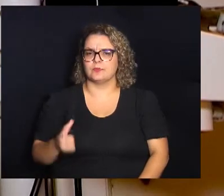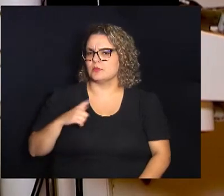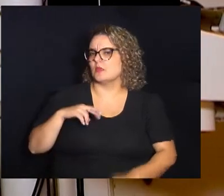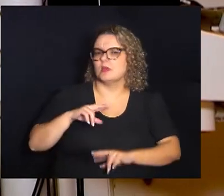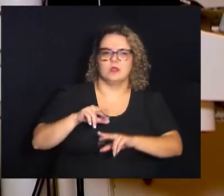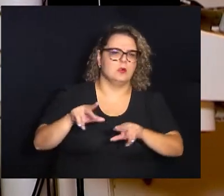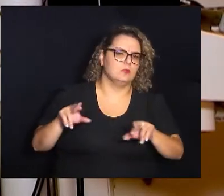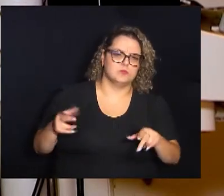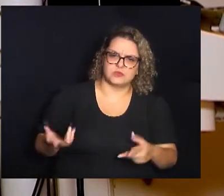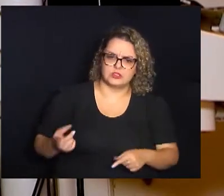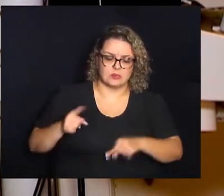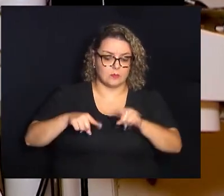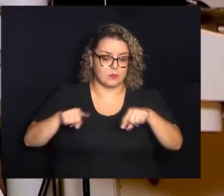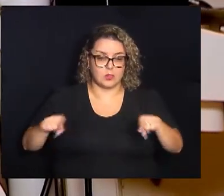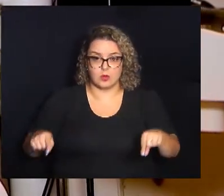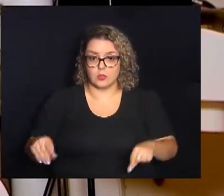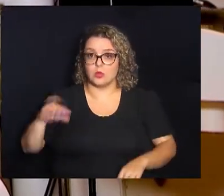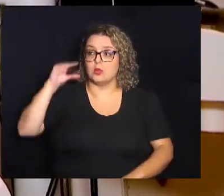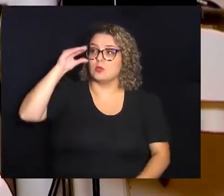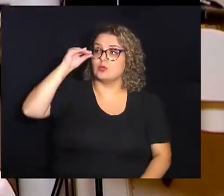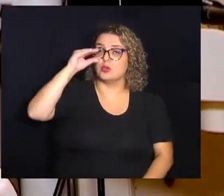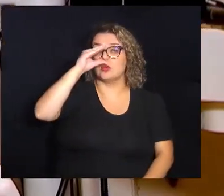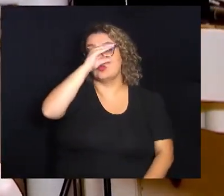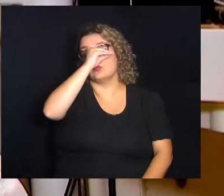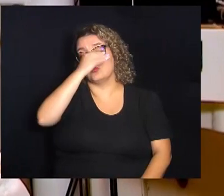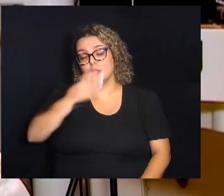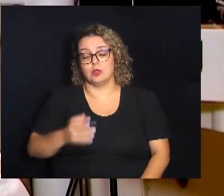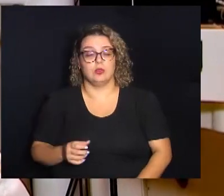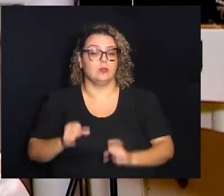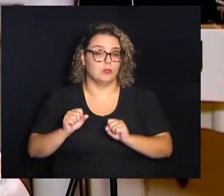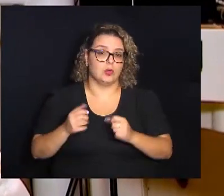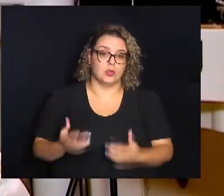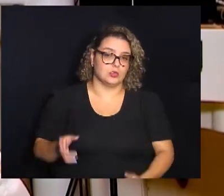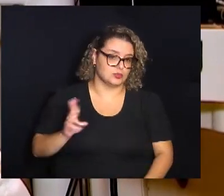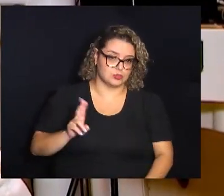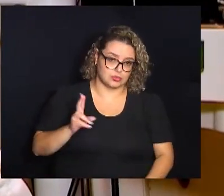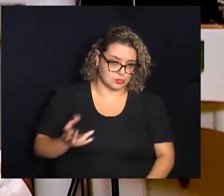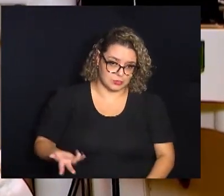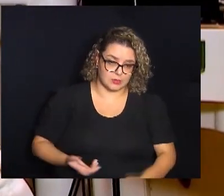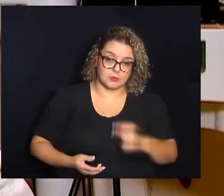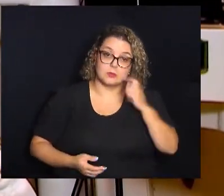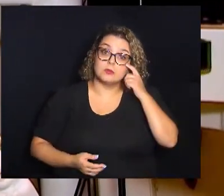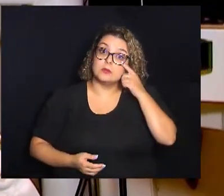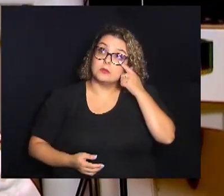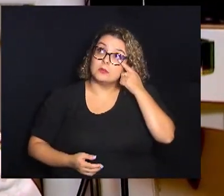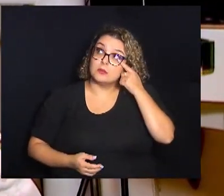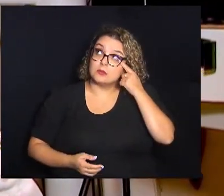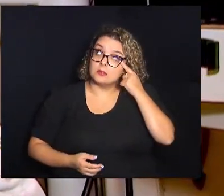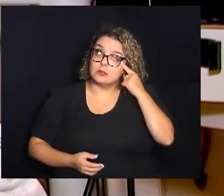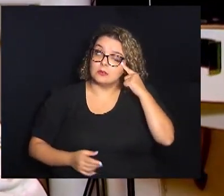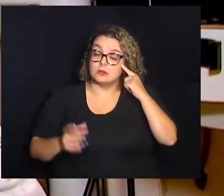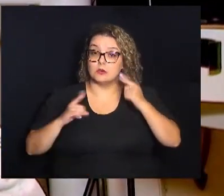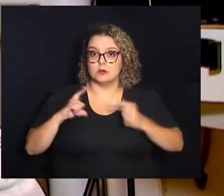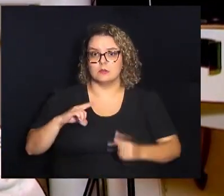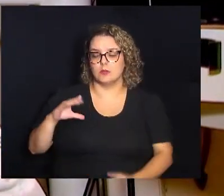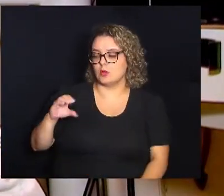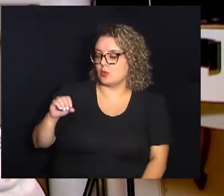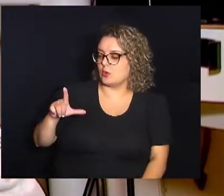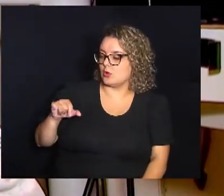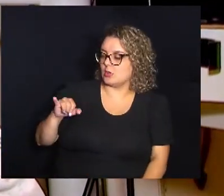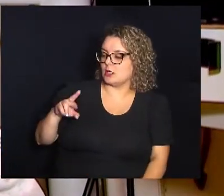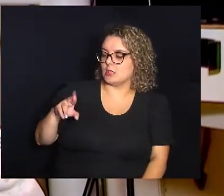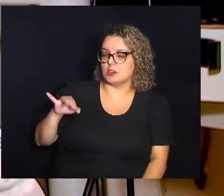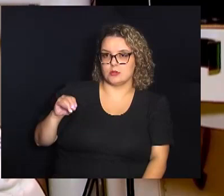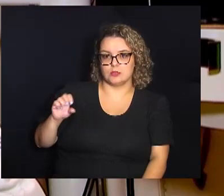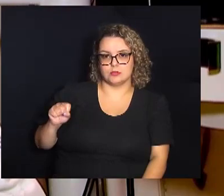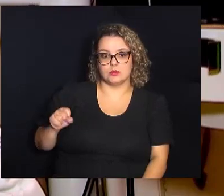diversas alterações que o uso indiscriminado do colírio pode causar, né? Nós temos colírios que, às vezes,